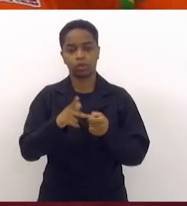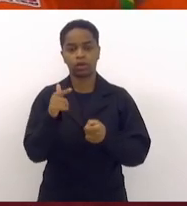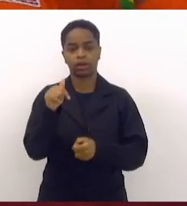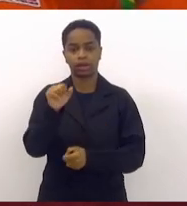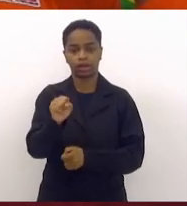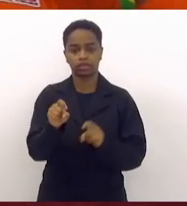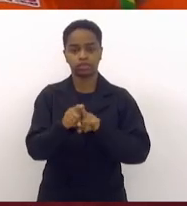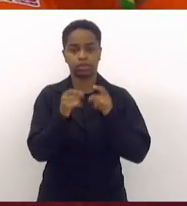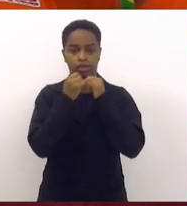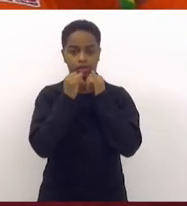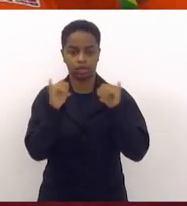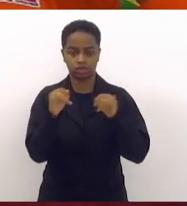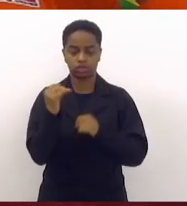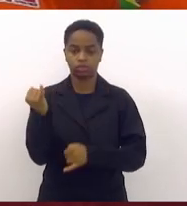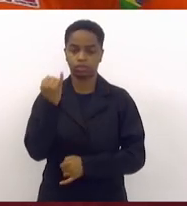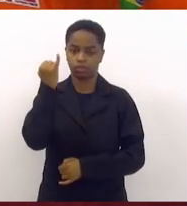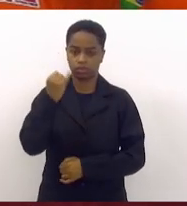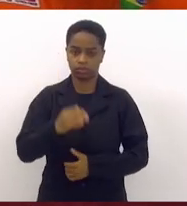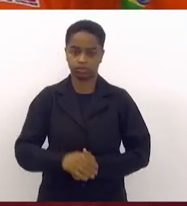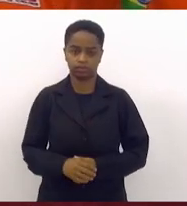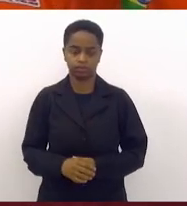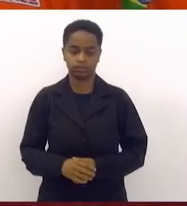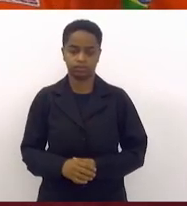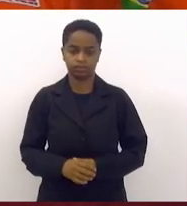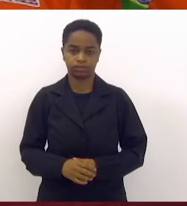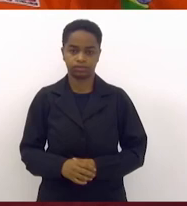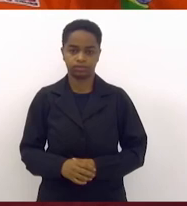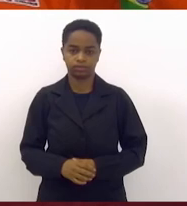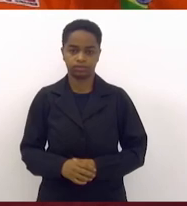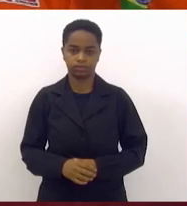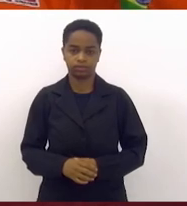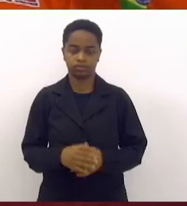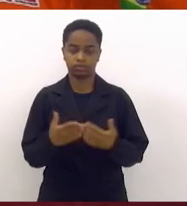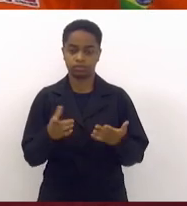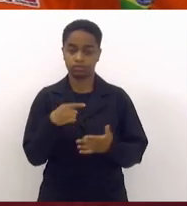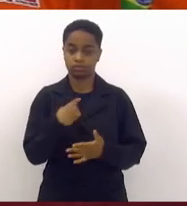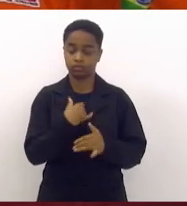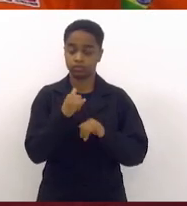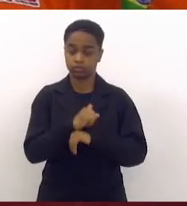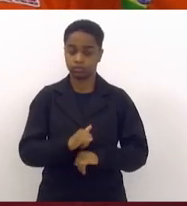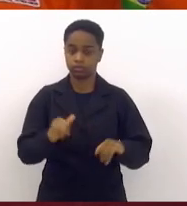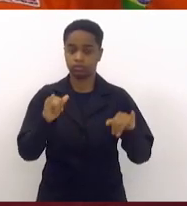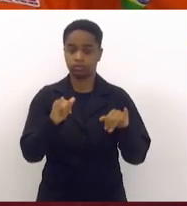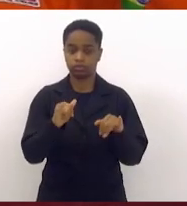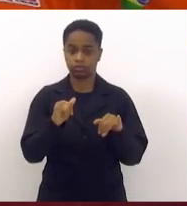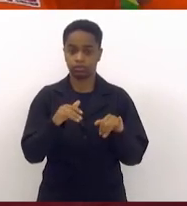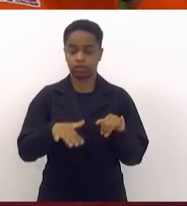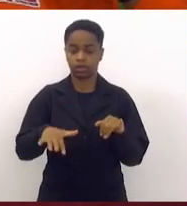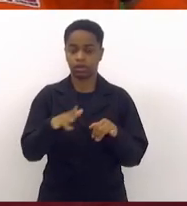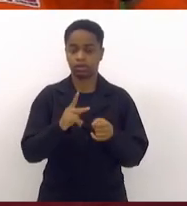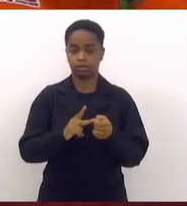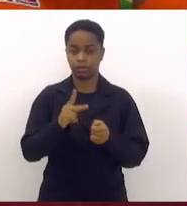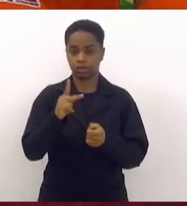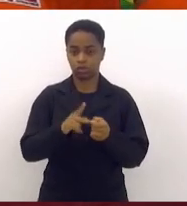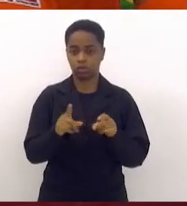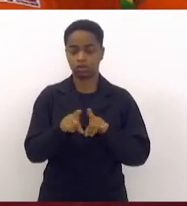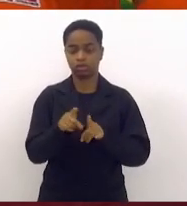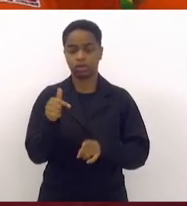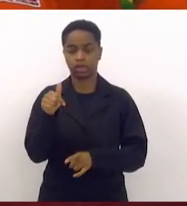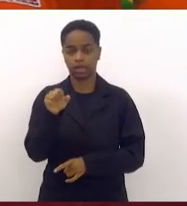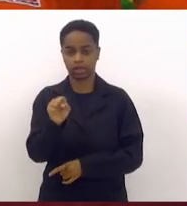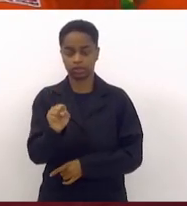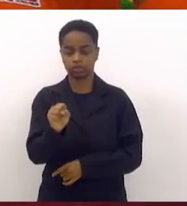energia é importante para isso nós temos dito que o setor de petróleo e gás Ele